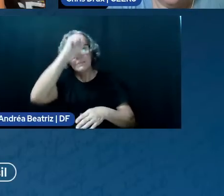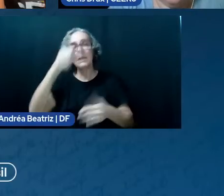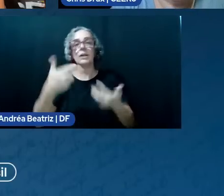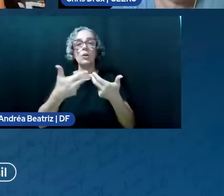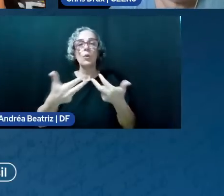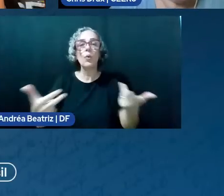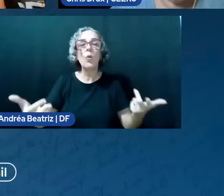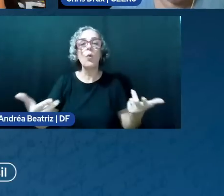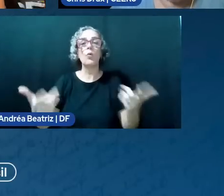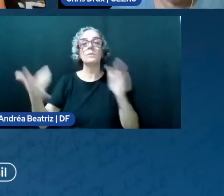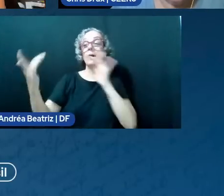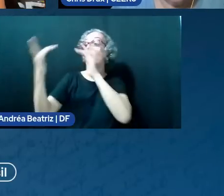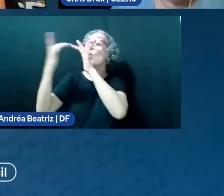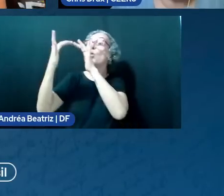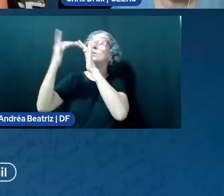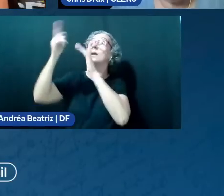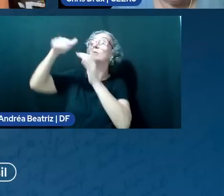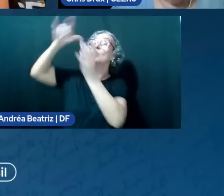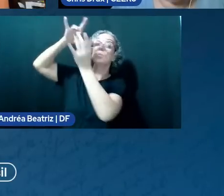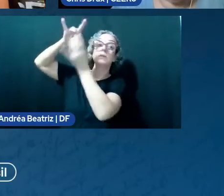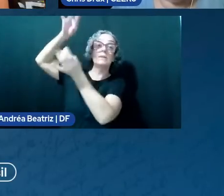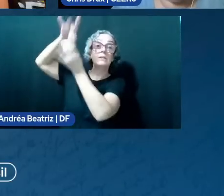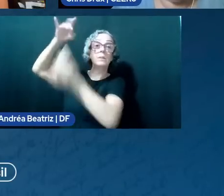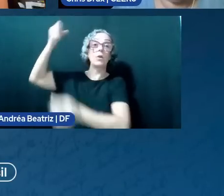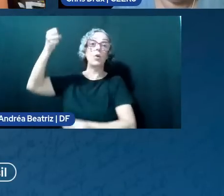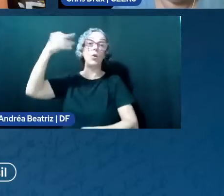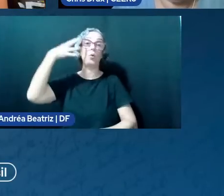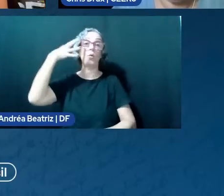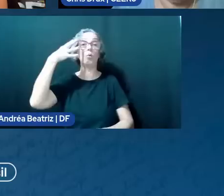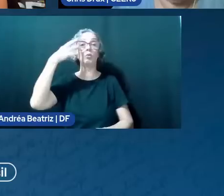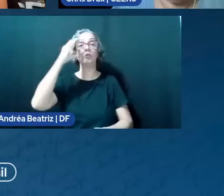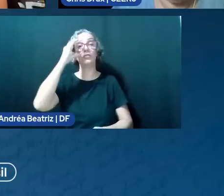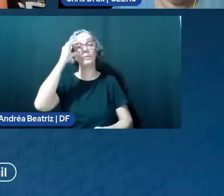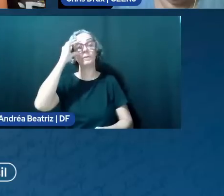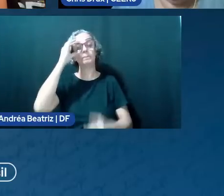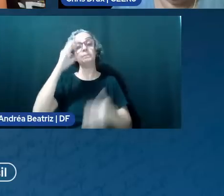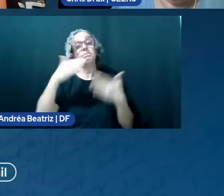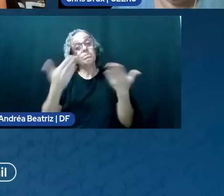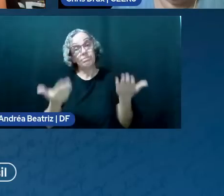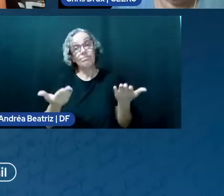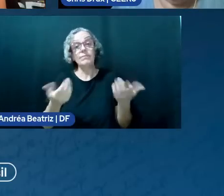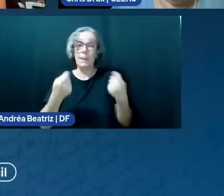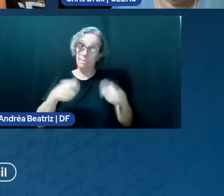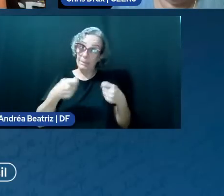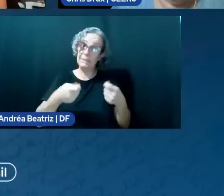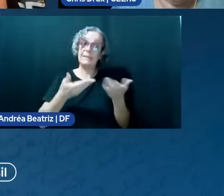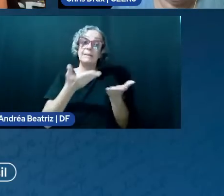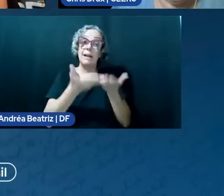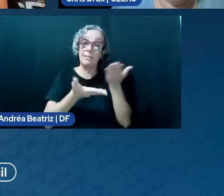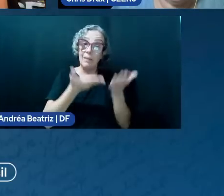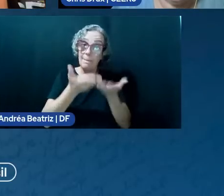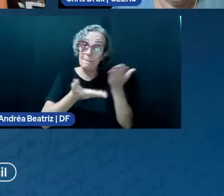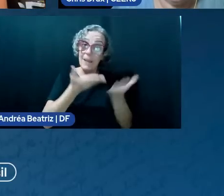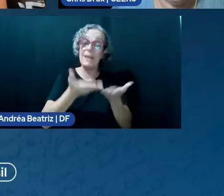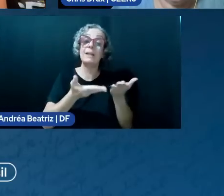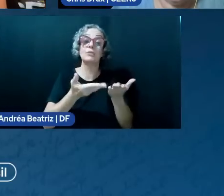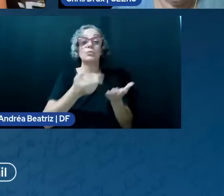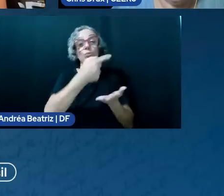os espíritos de luz que ela está dizendo, né? Então seria buscar um tratamento espiritual